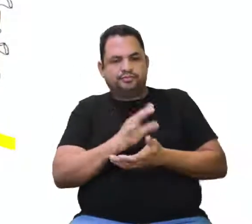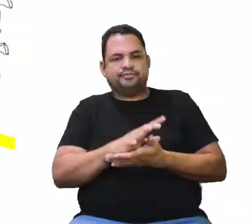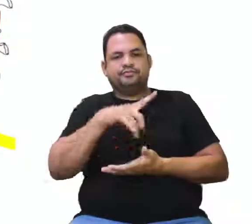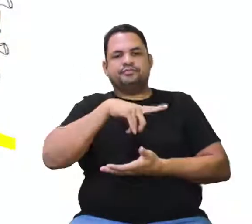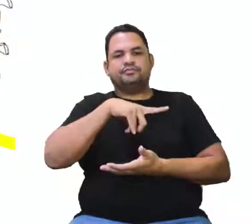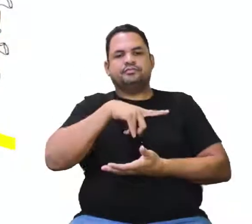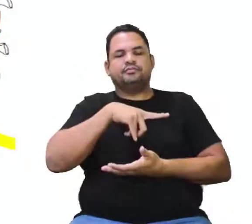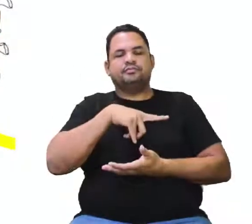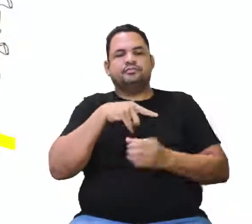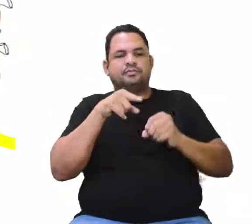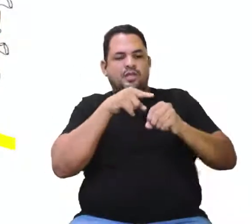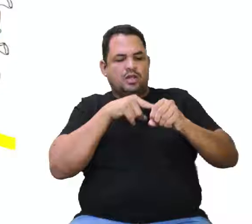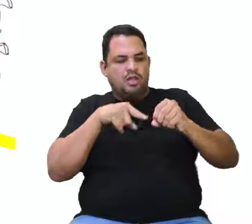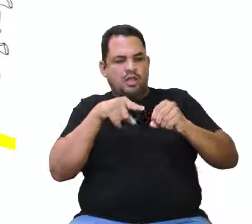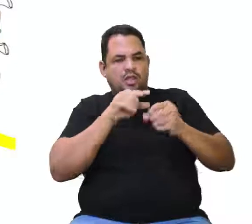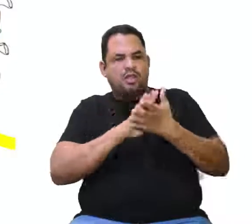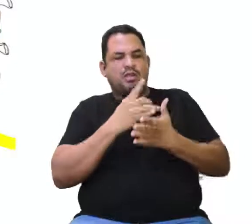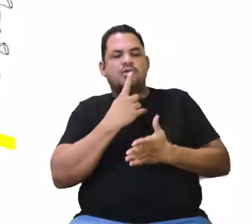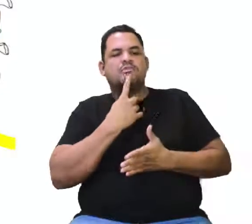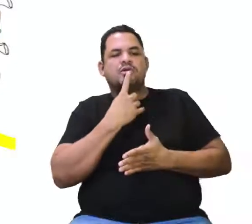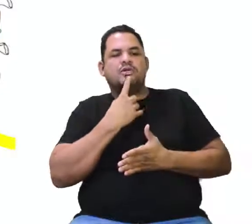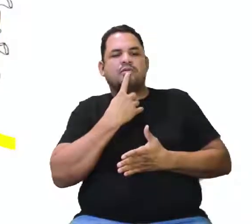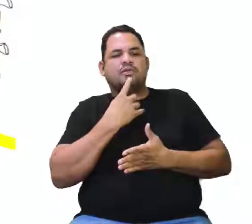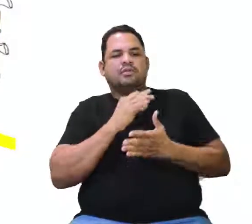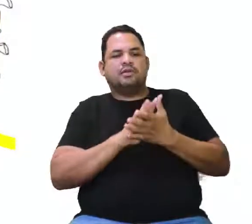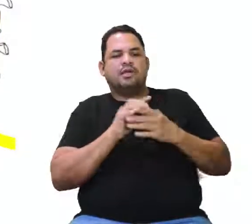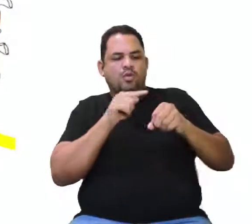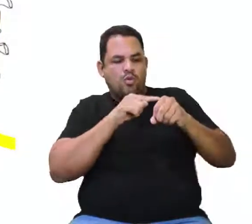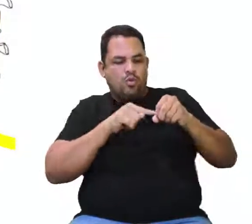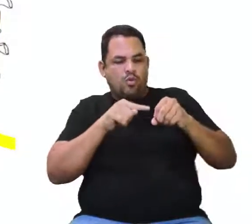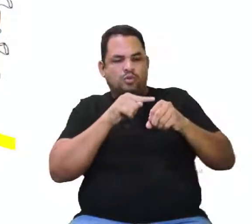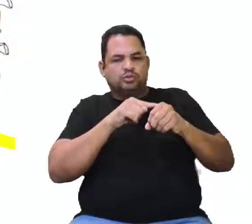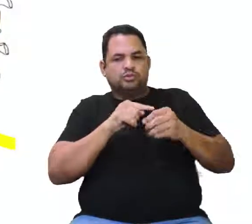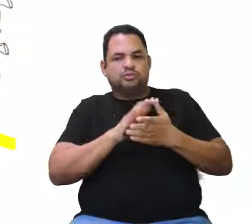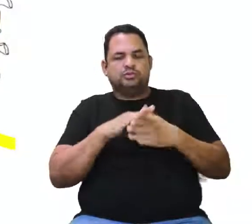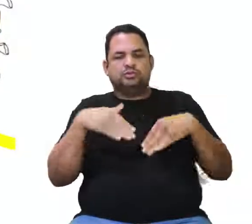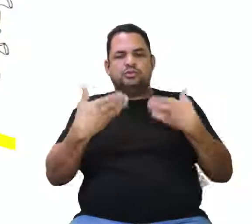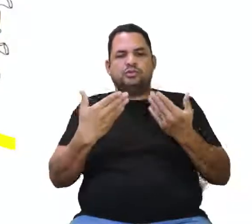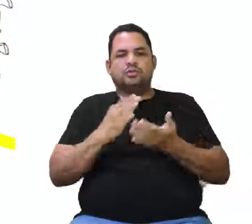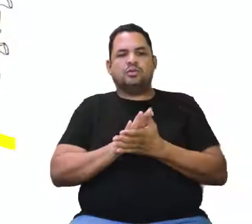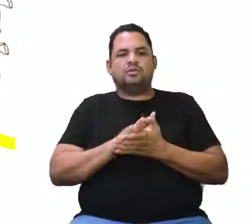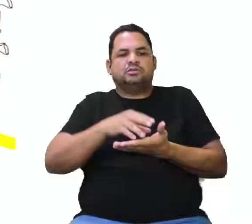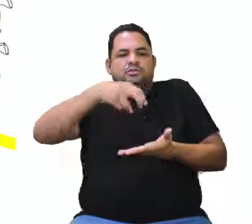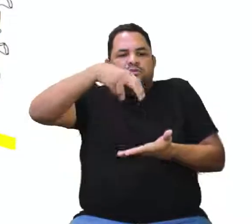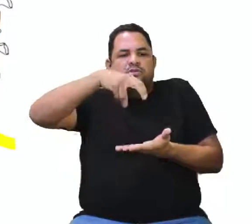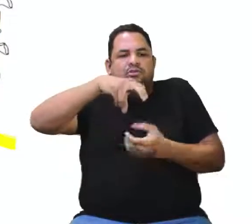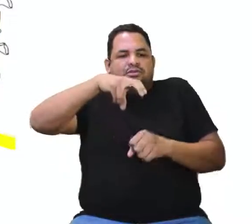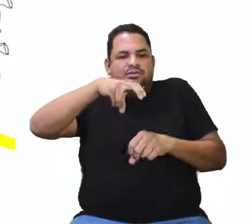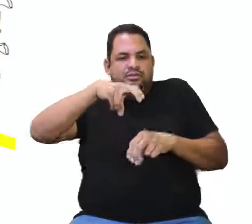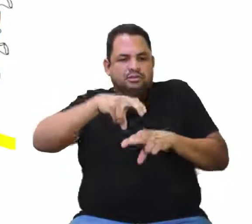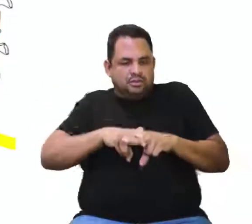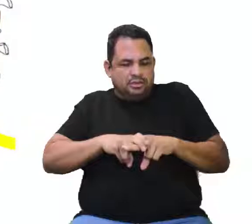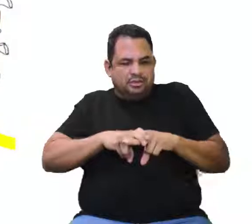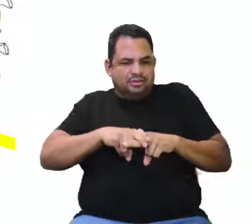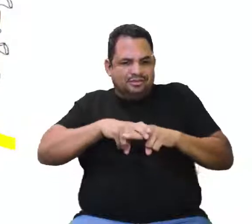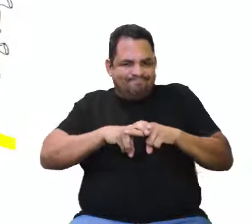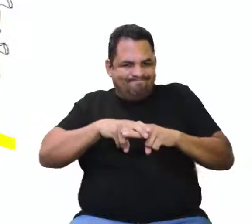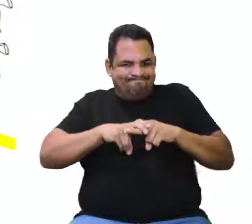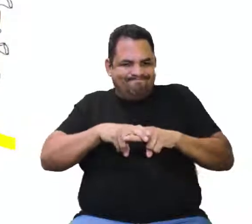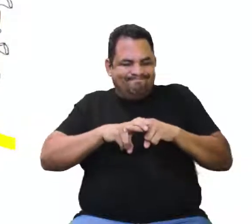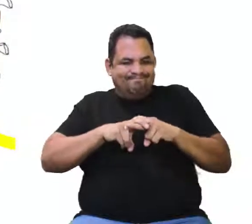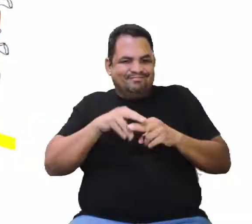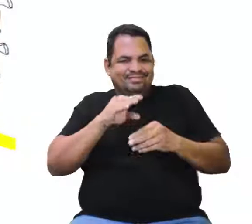a vértebra, né? Essa parte vermelha aqui é o disco. Então, toda vez que ele senta ali, ele está comprimindo o disco. Então, ele